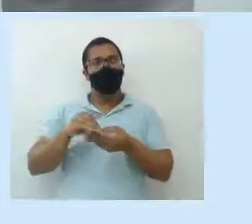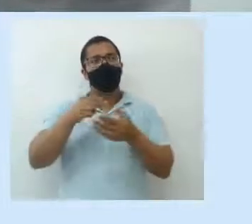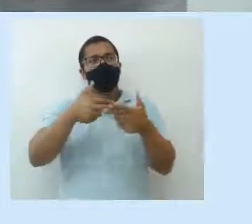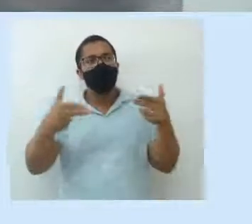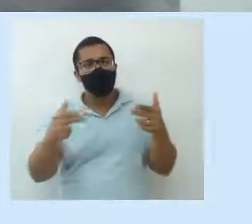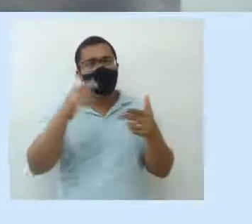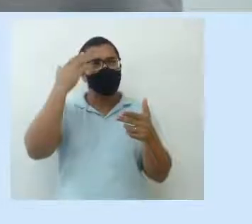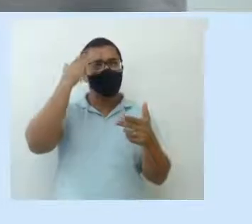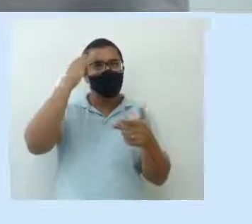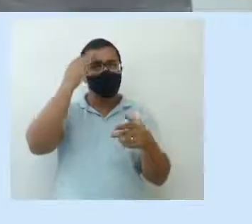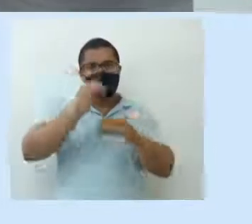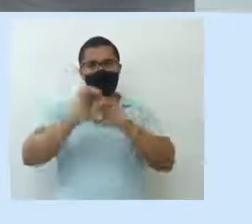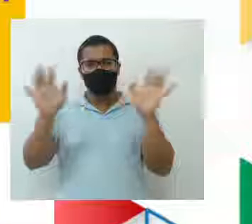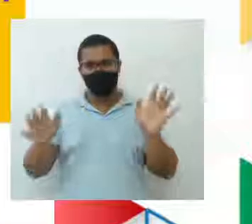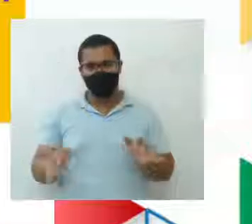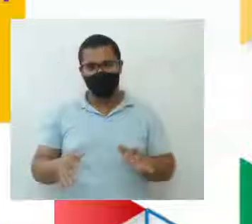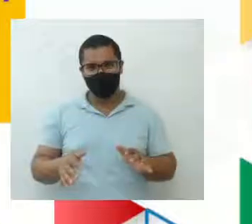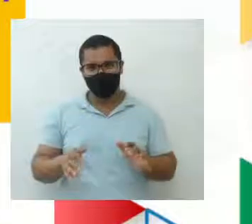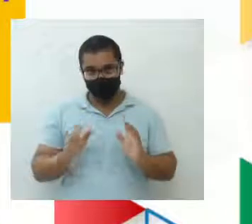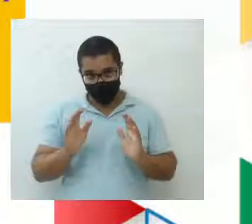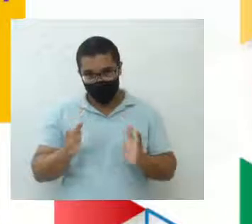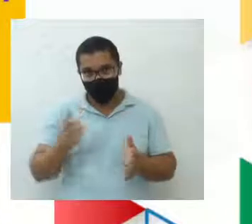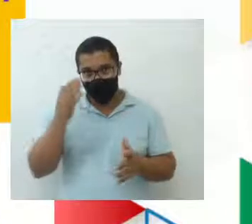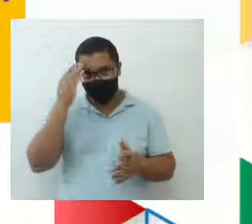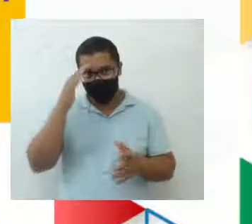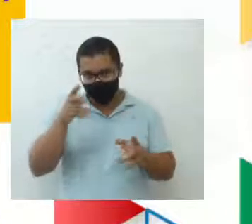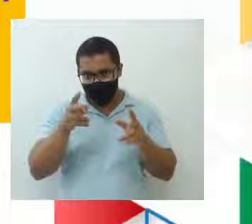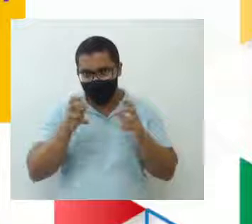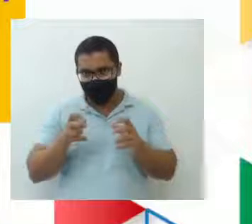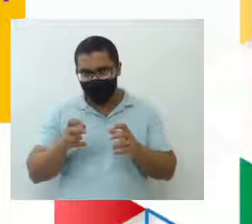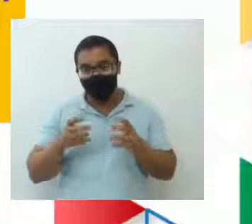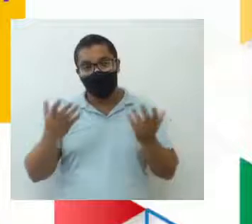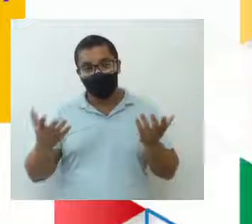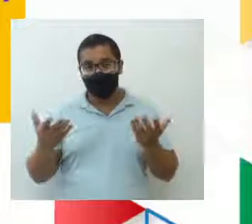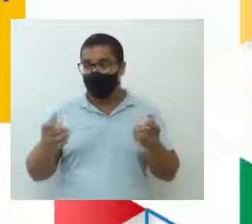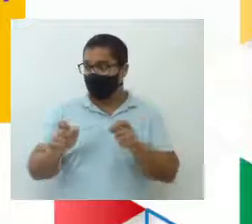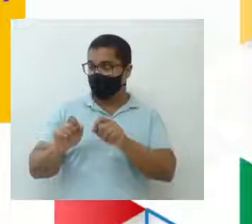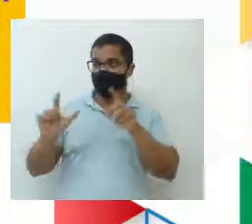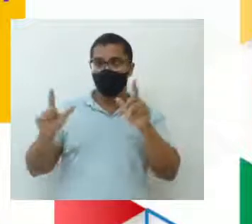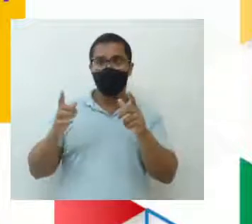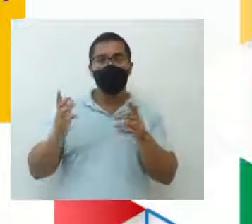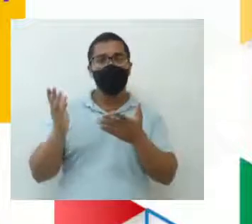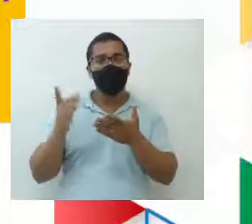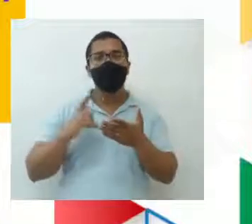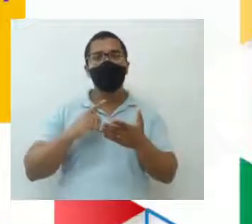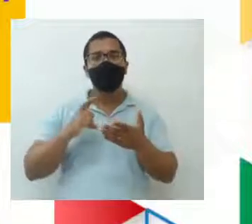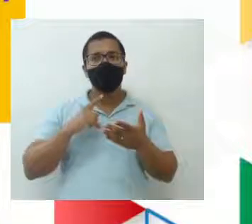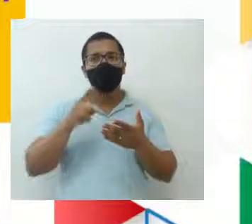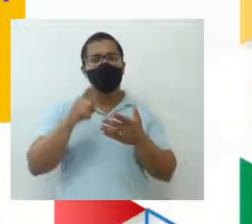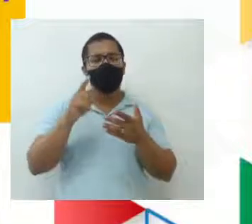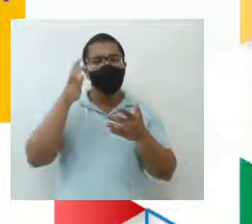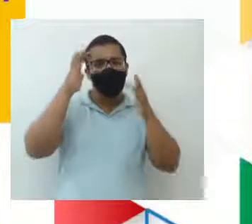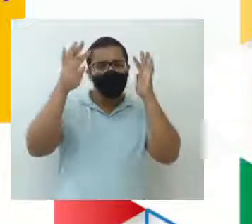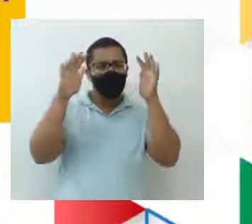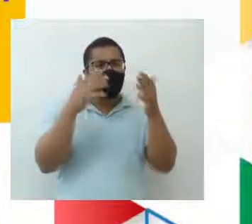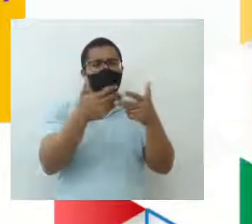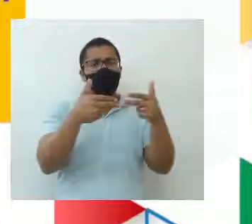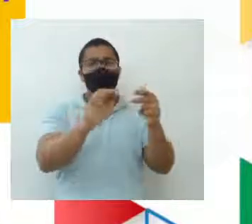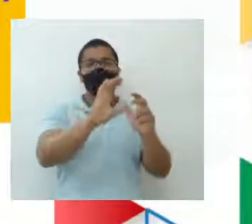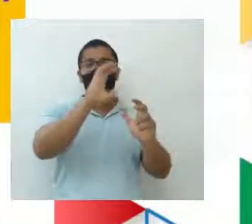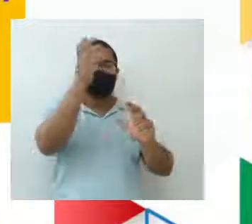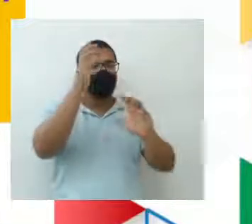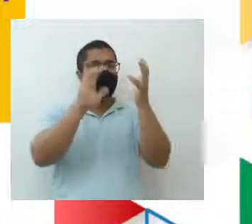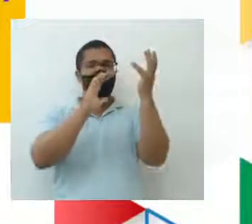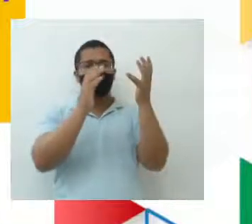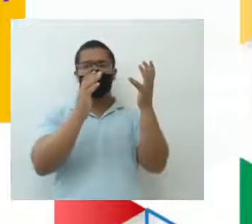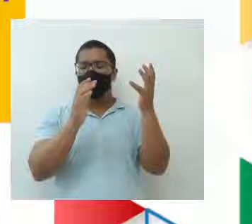às coisas. Então aqui na tela nós temos ainda, na filosofia, um fenômeno designa simplesmente a